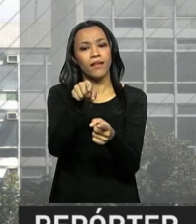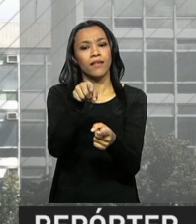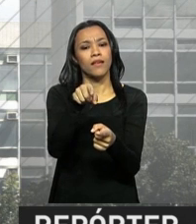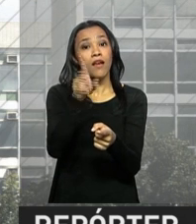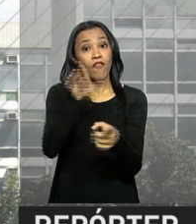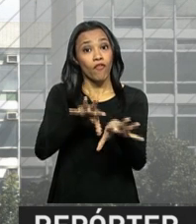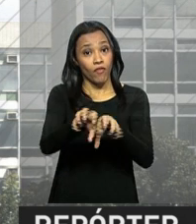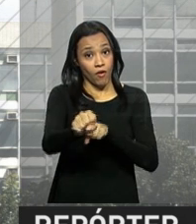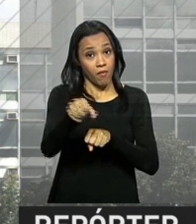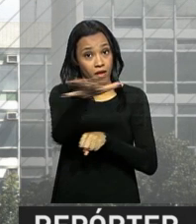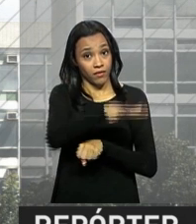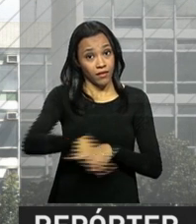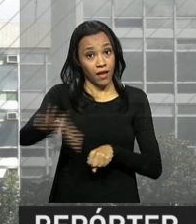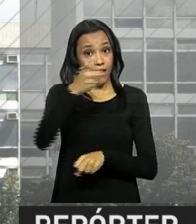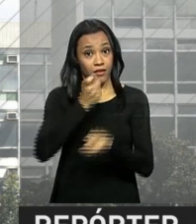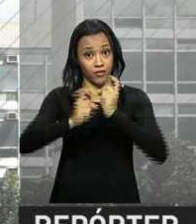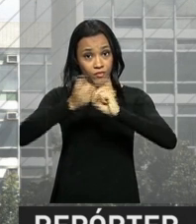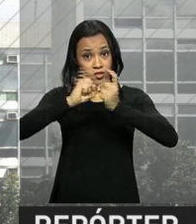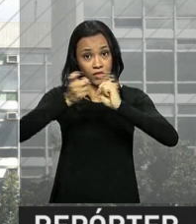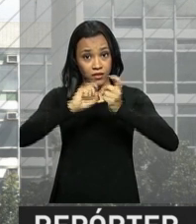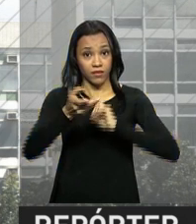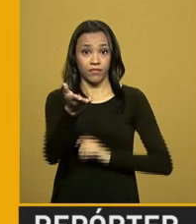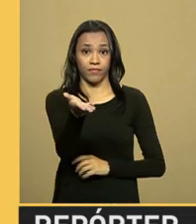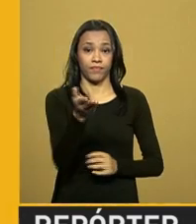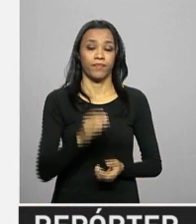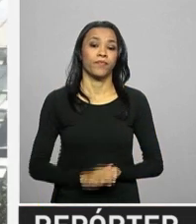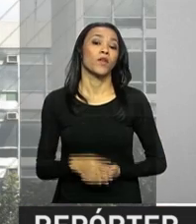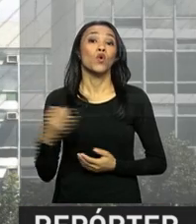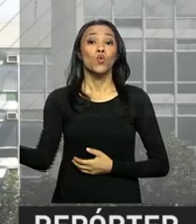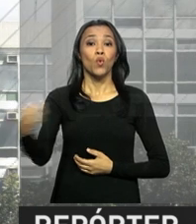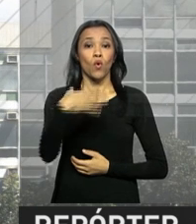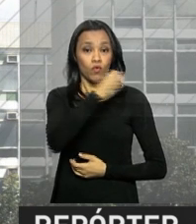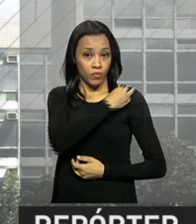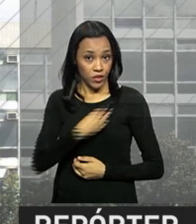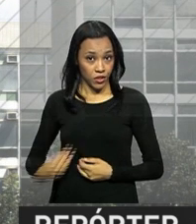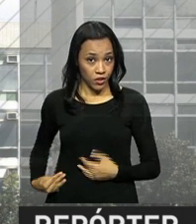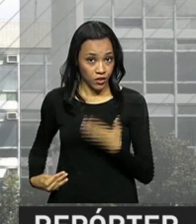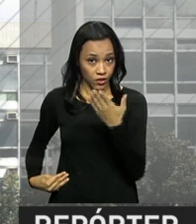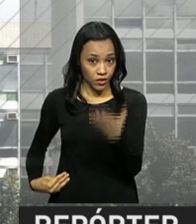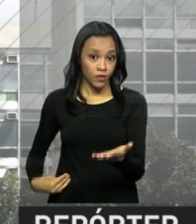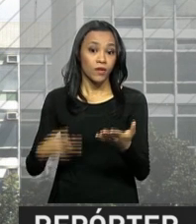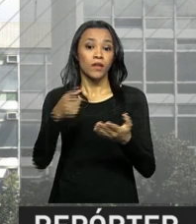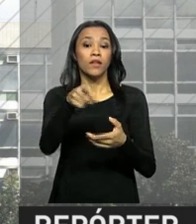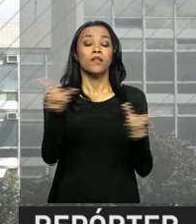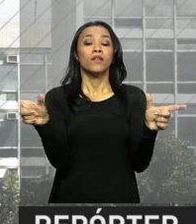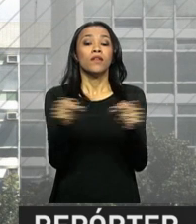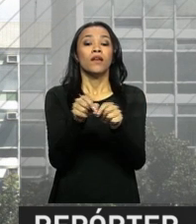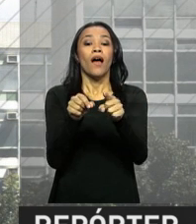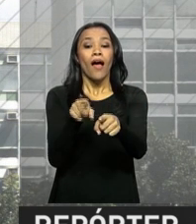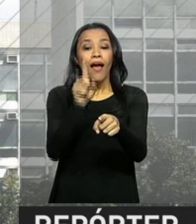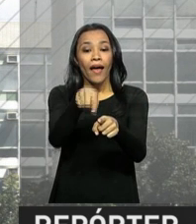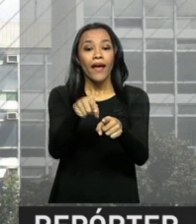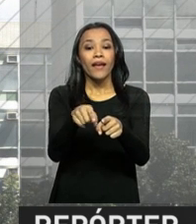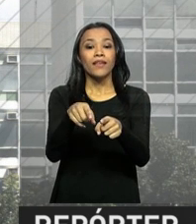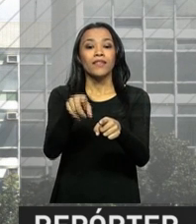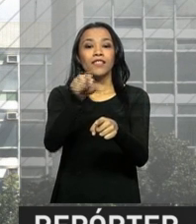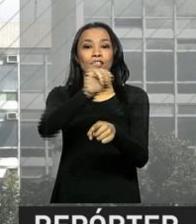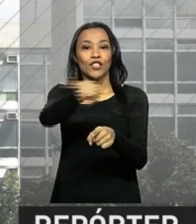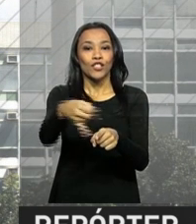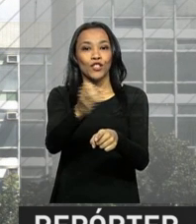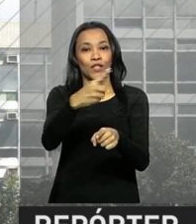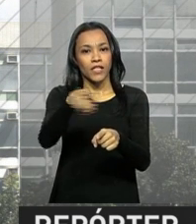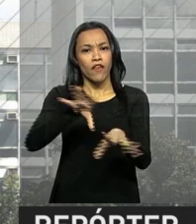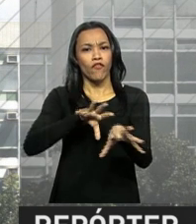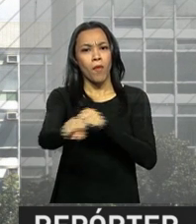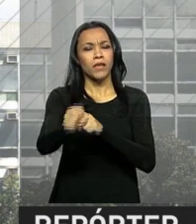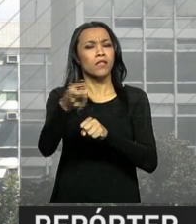Ele é formado em administração de empresas. O novo ministro das Relações Exteriores é o senador José Serra. Com formação em